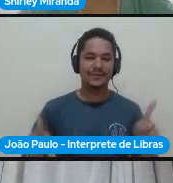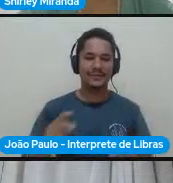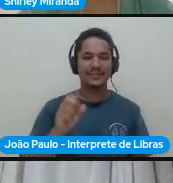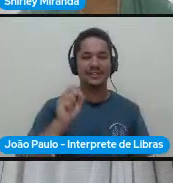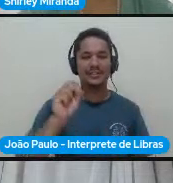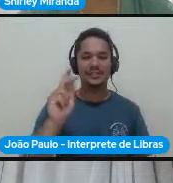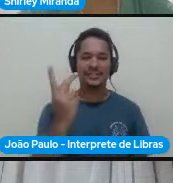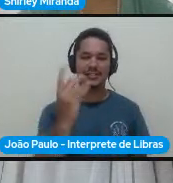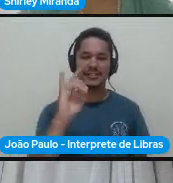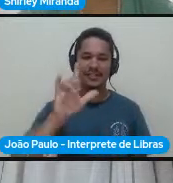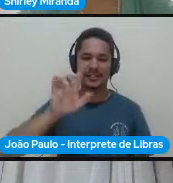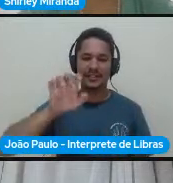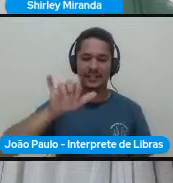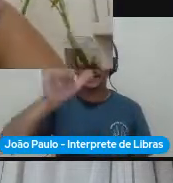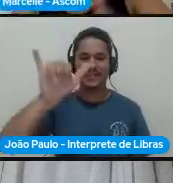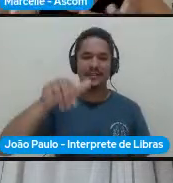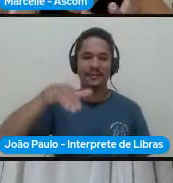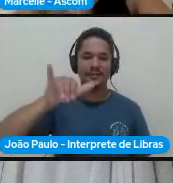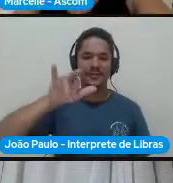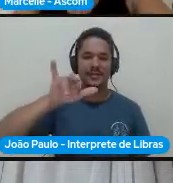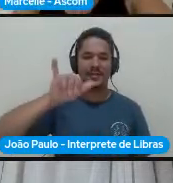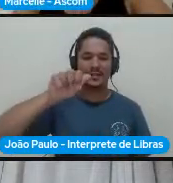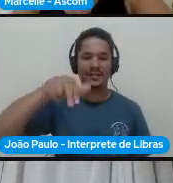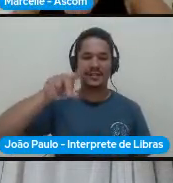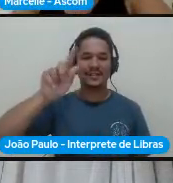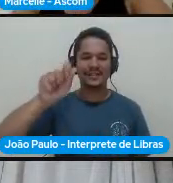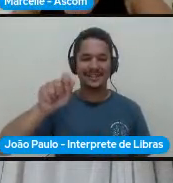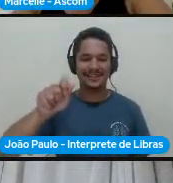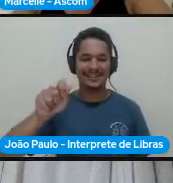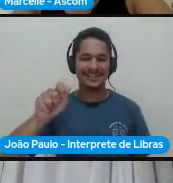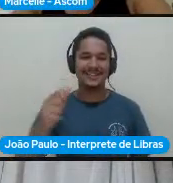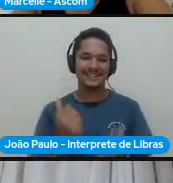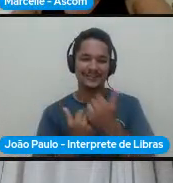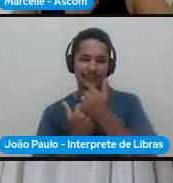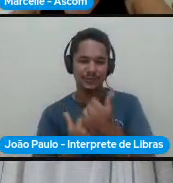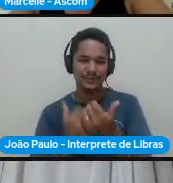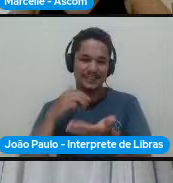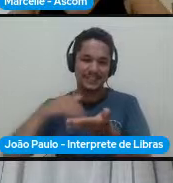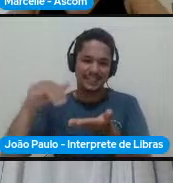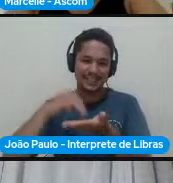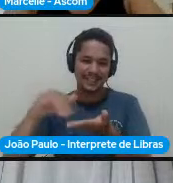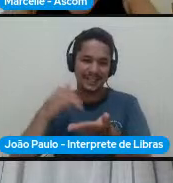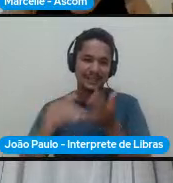Política Pedagógica. Boa noite, Shirley, com você a palavra aí.